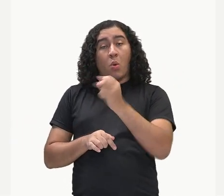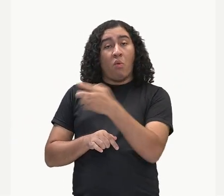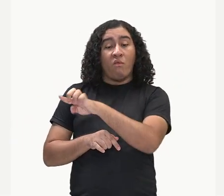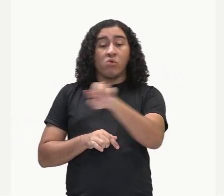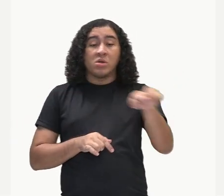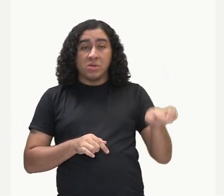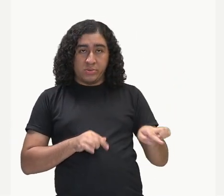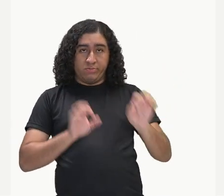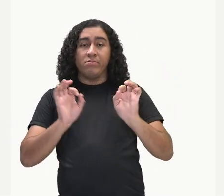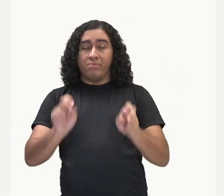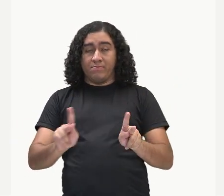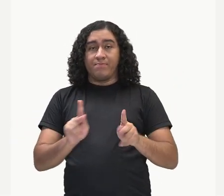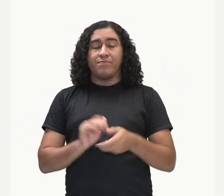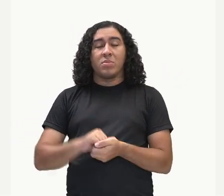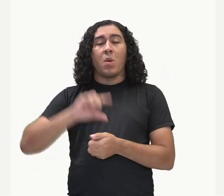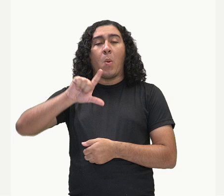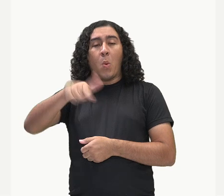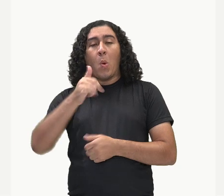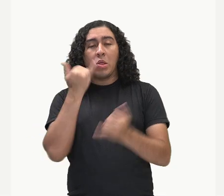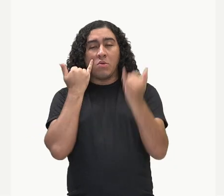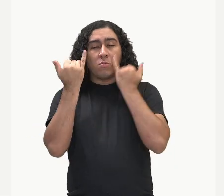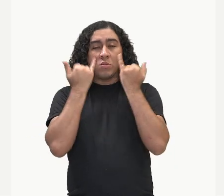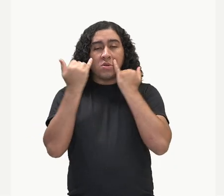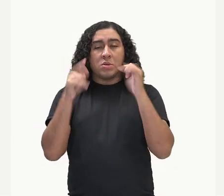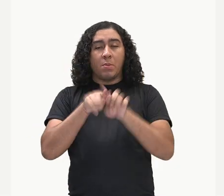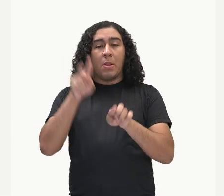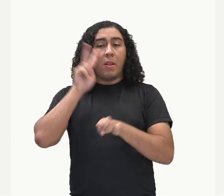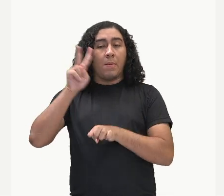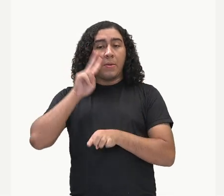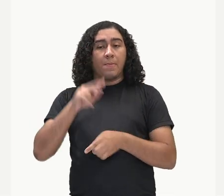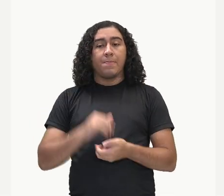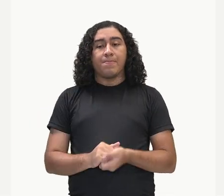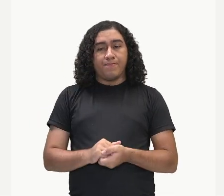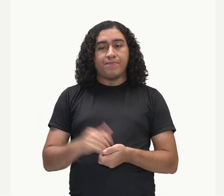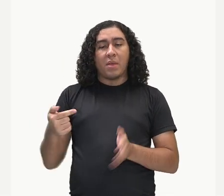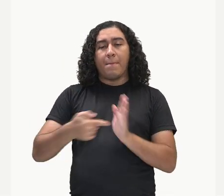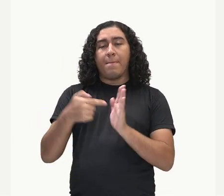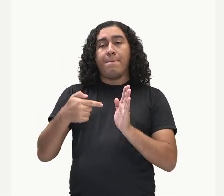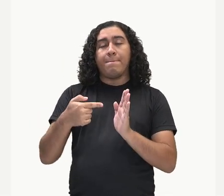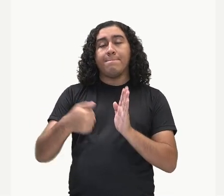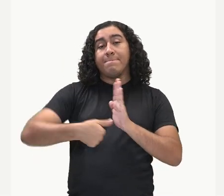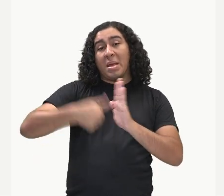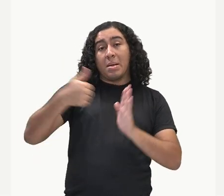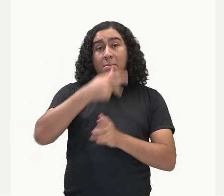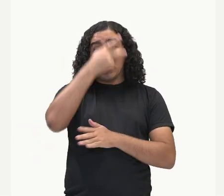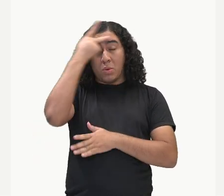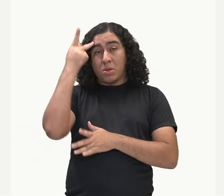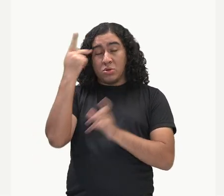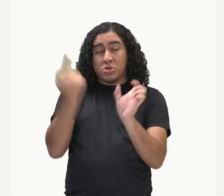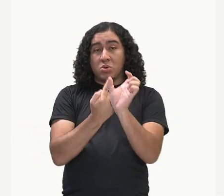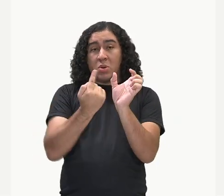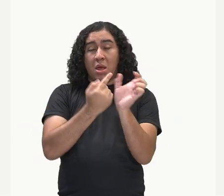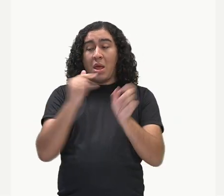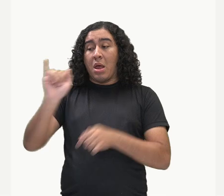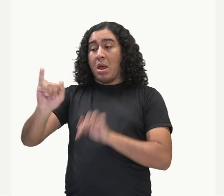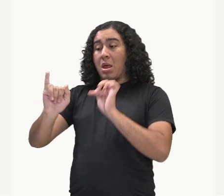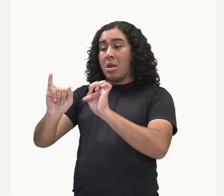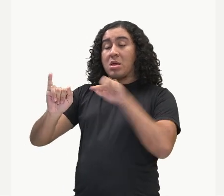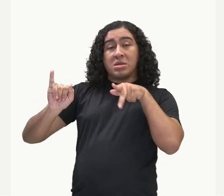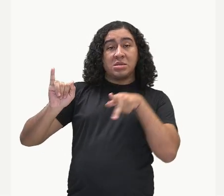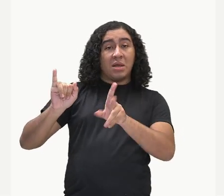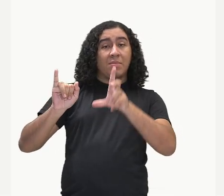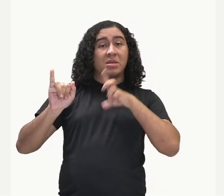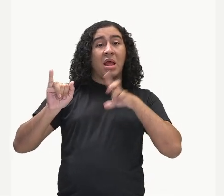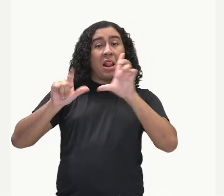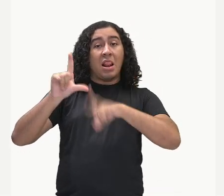certo? Outra informação importante, né? Relembrando que a primeira pessoa do singular, I, vai estar sempre grafado com